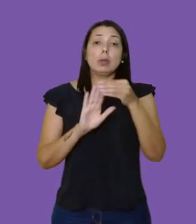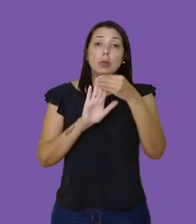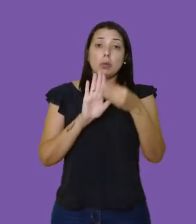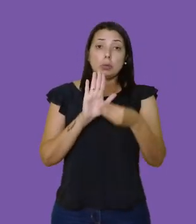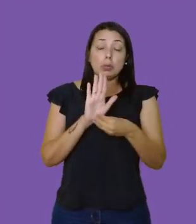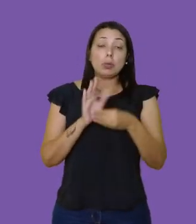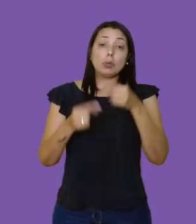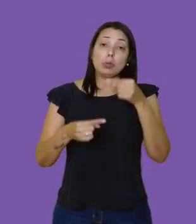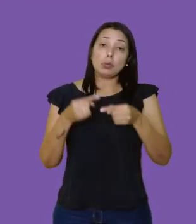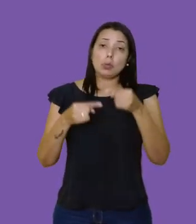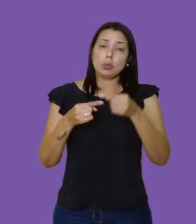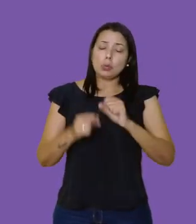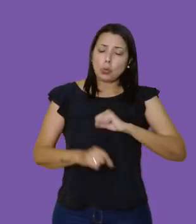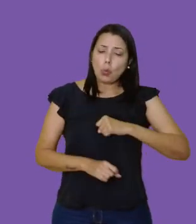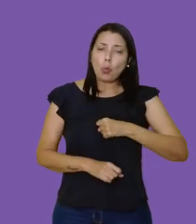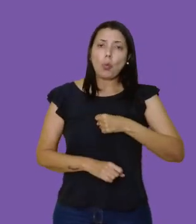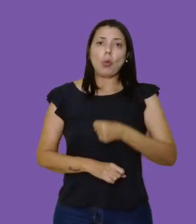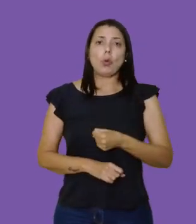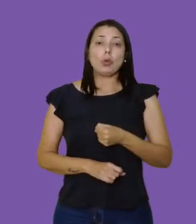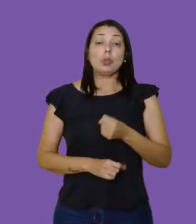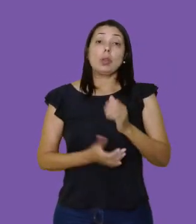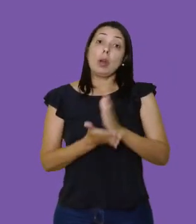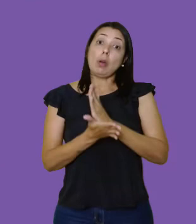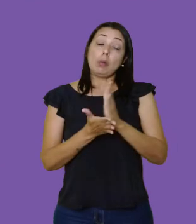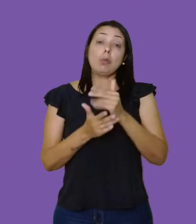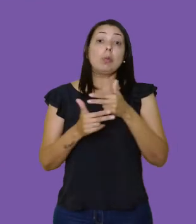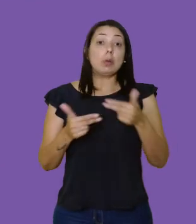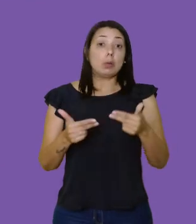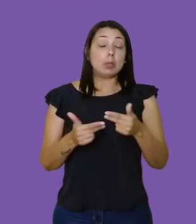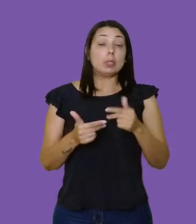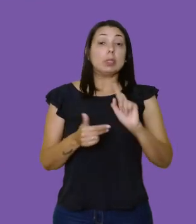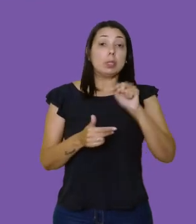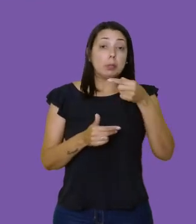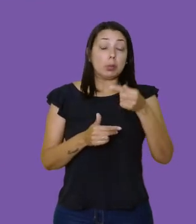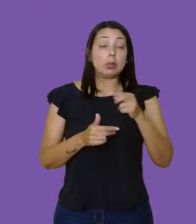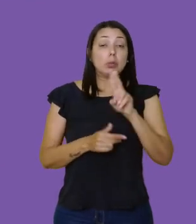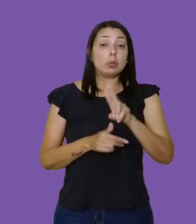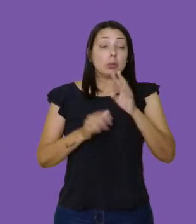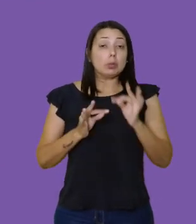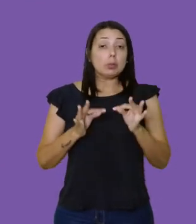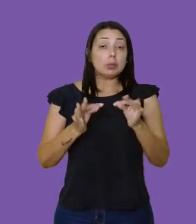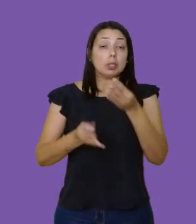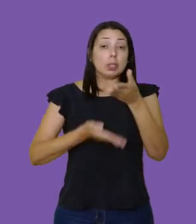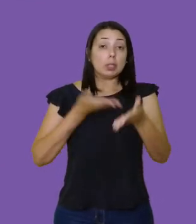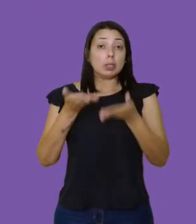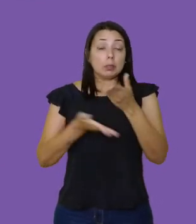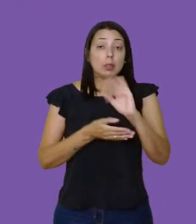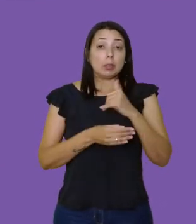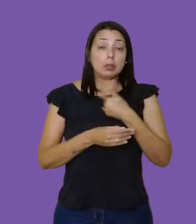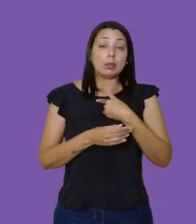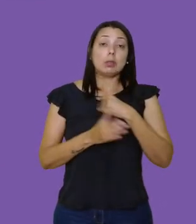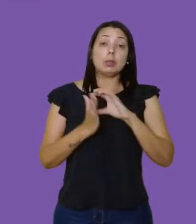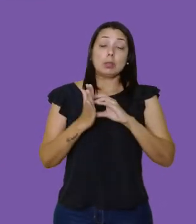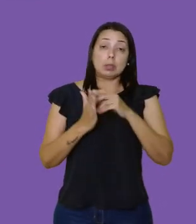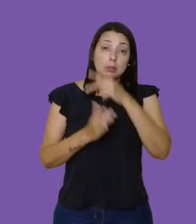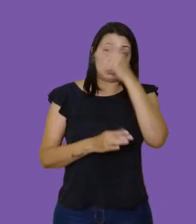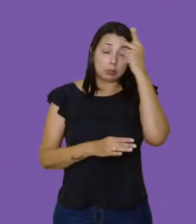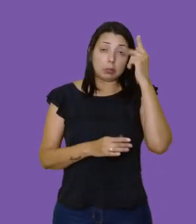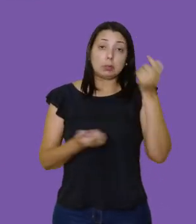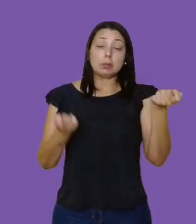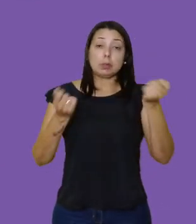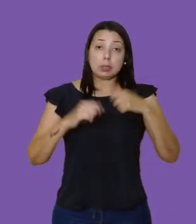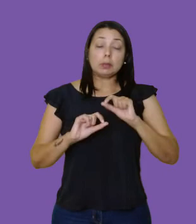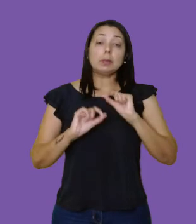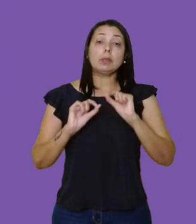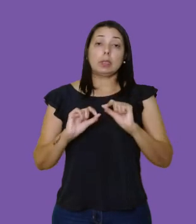e de discurso de ódio, né? Algo que venha a usar a tecnologia a partir do tratamento dos nossos dados pessoais para